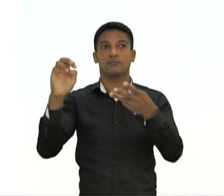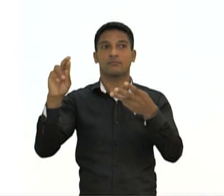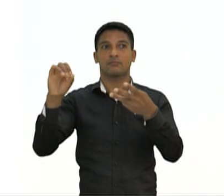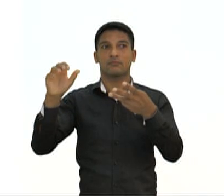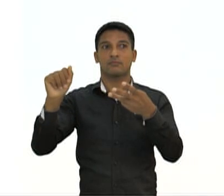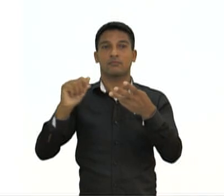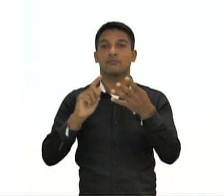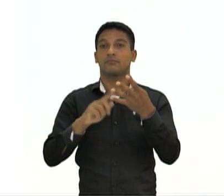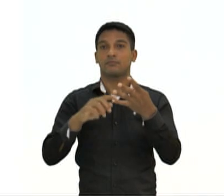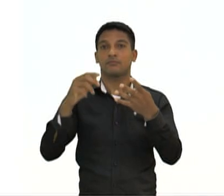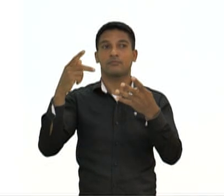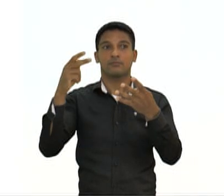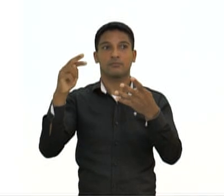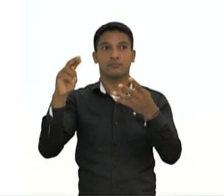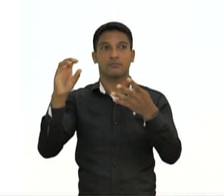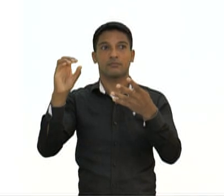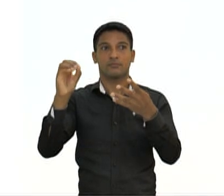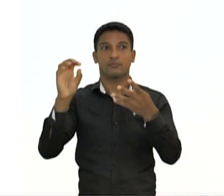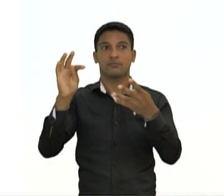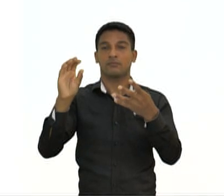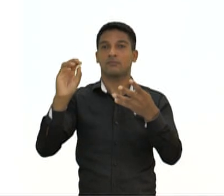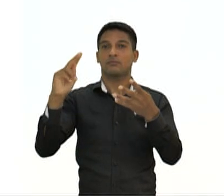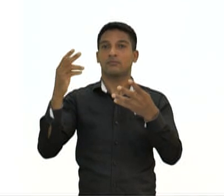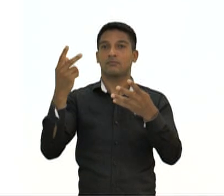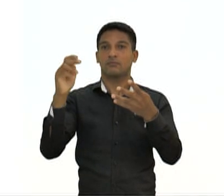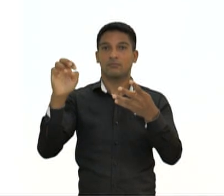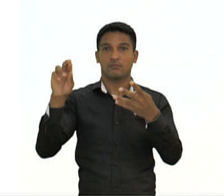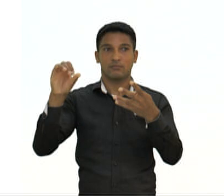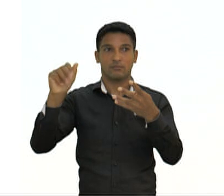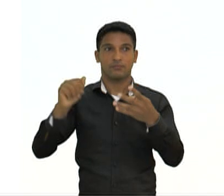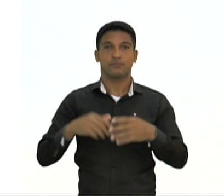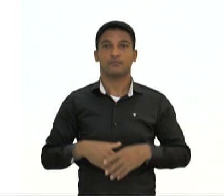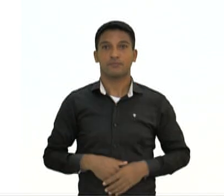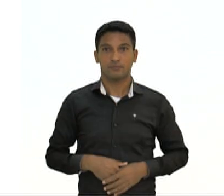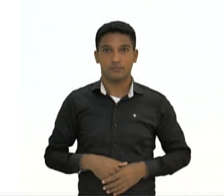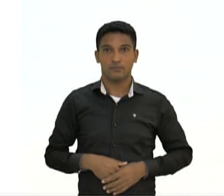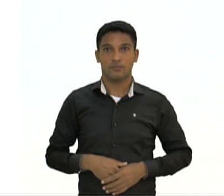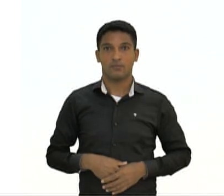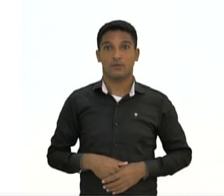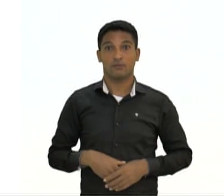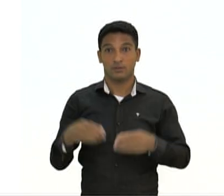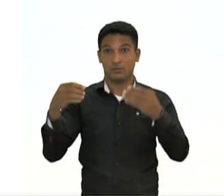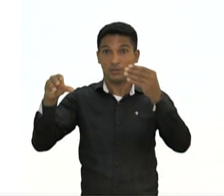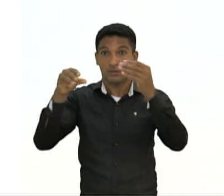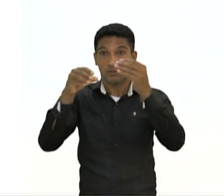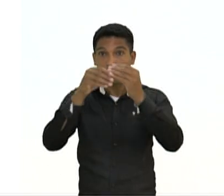de acordo com a paródia analisada anteriormente. Um tempo para vocês refletirem e preencherem a tabela.